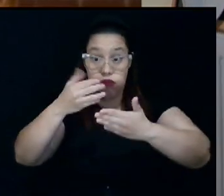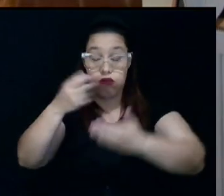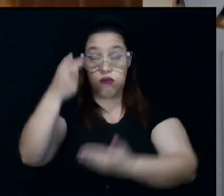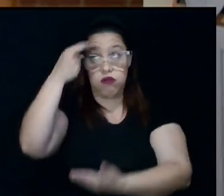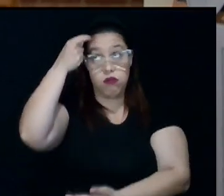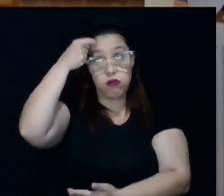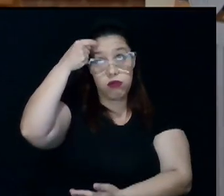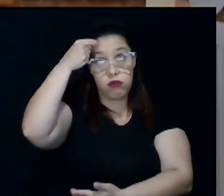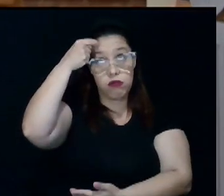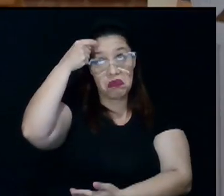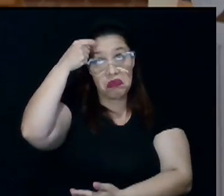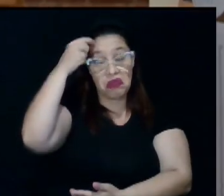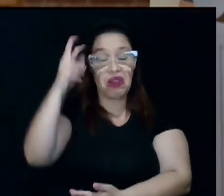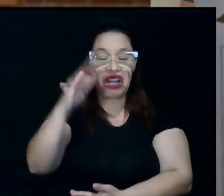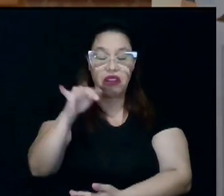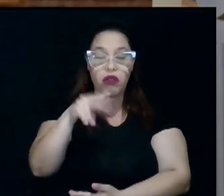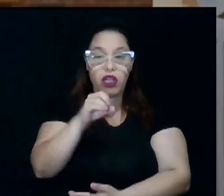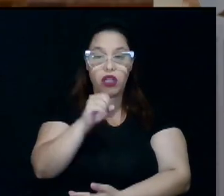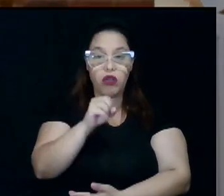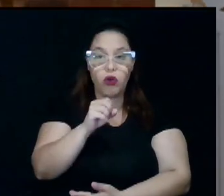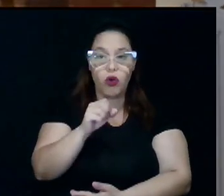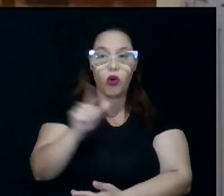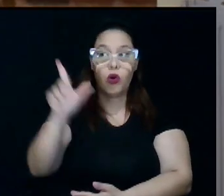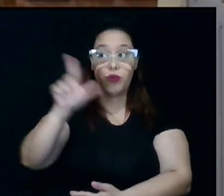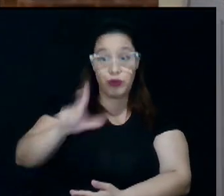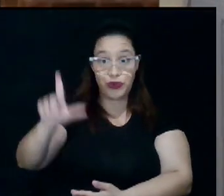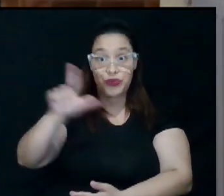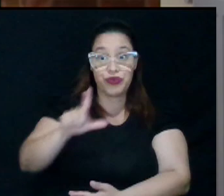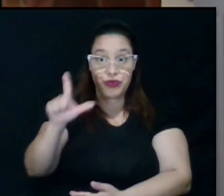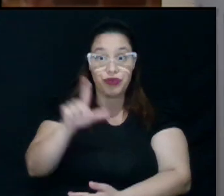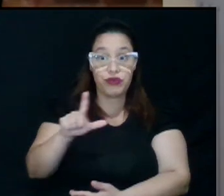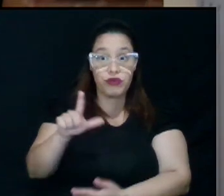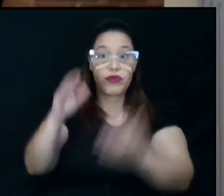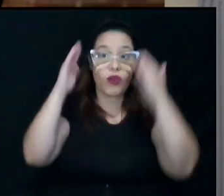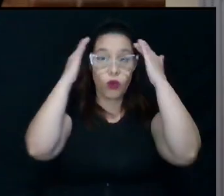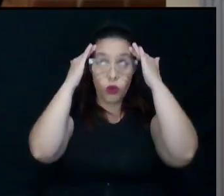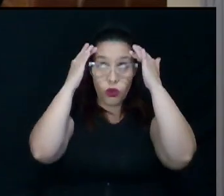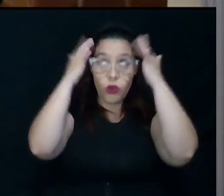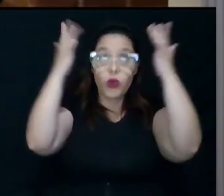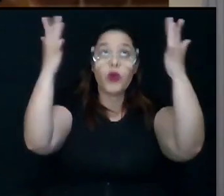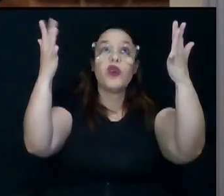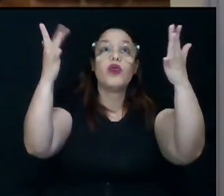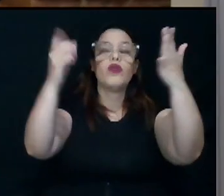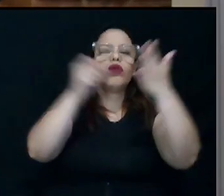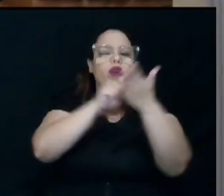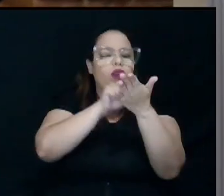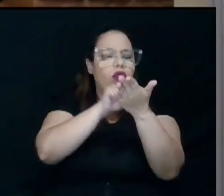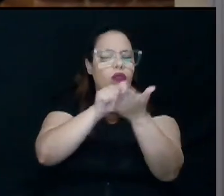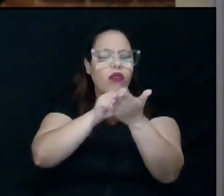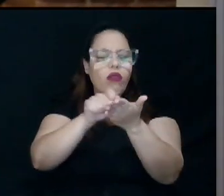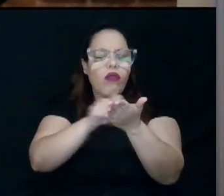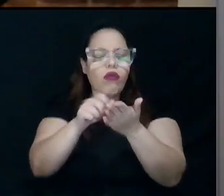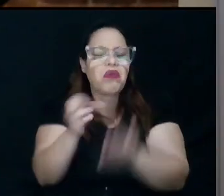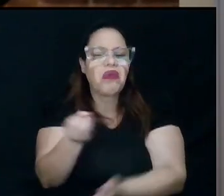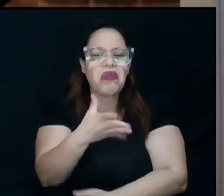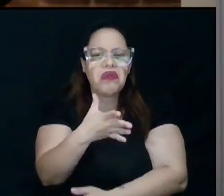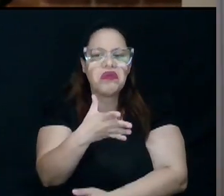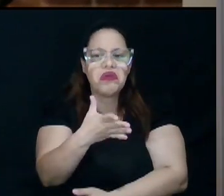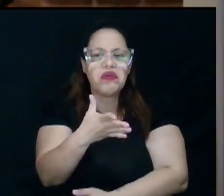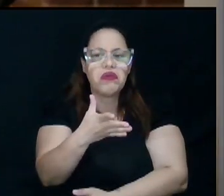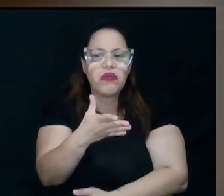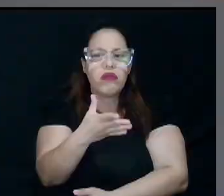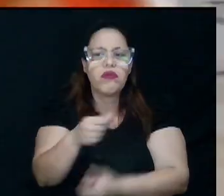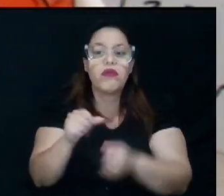lógico. Isso faz parte também de criatividade. Você está resolvendo algo novo a partir daquilo que você já tem. Você vai